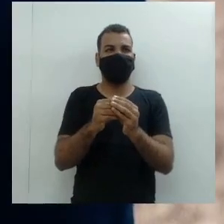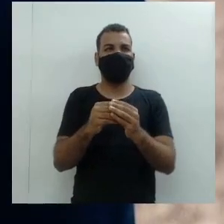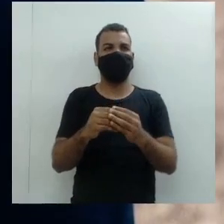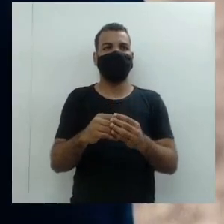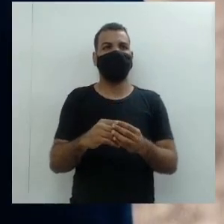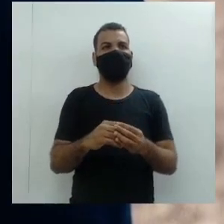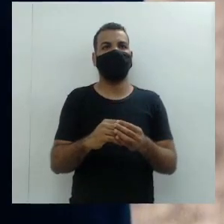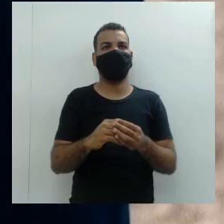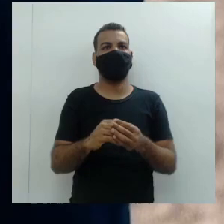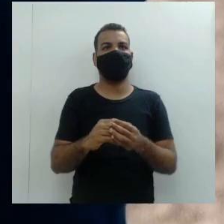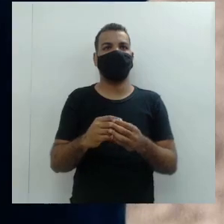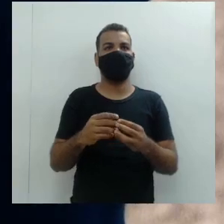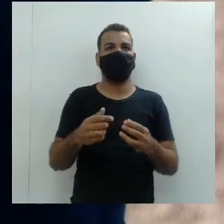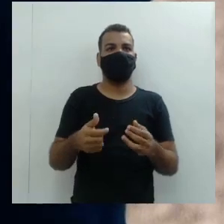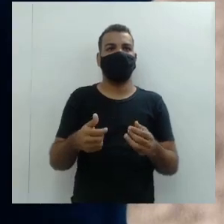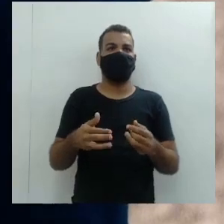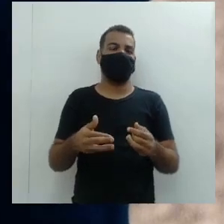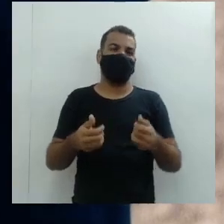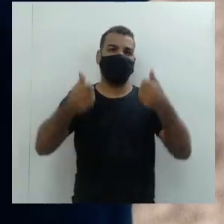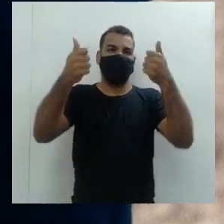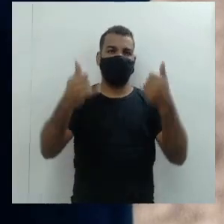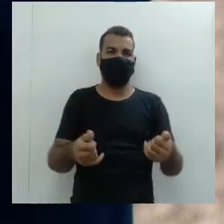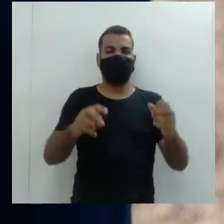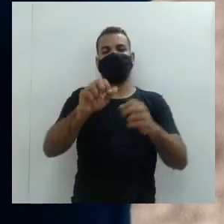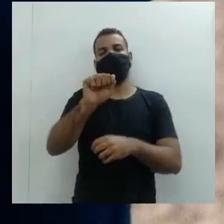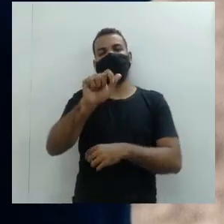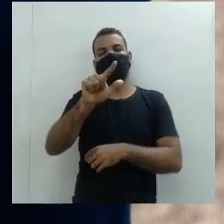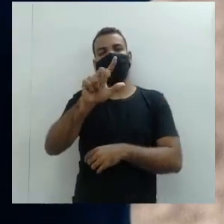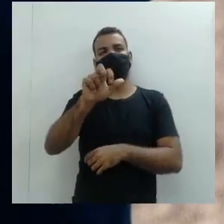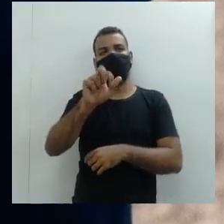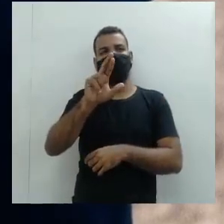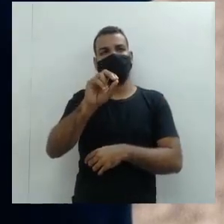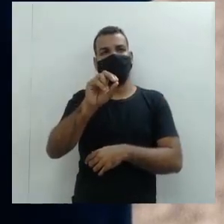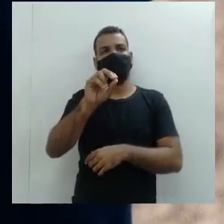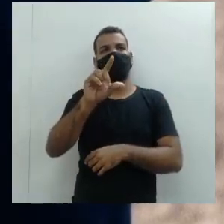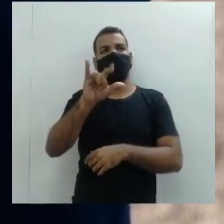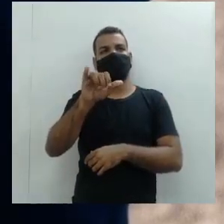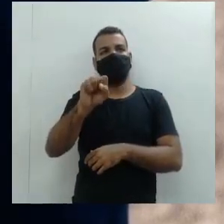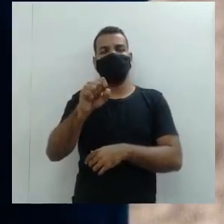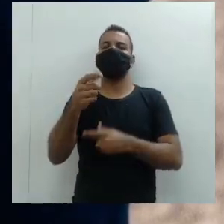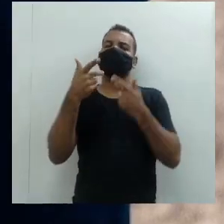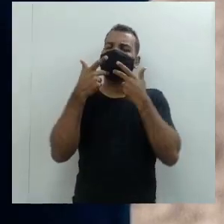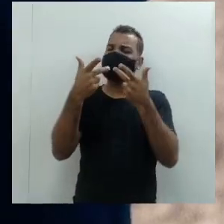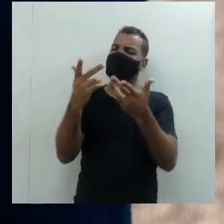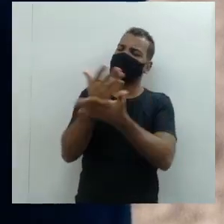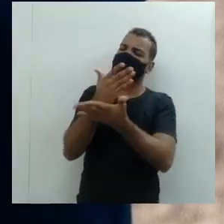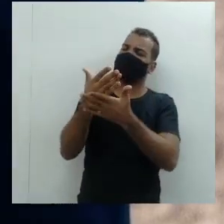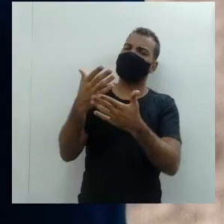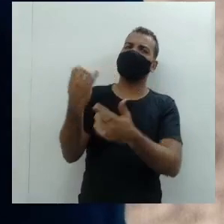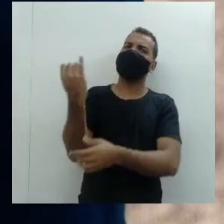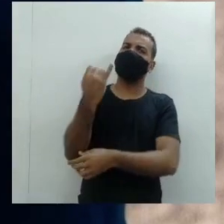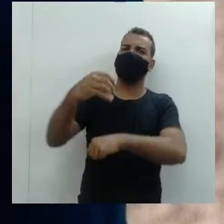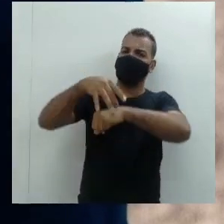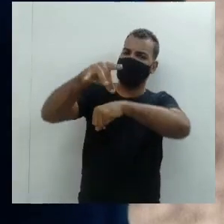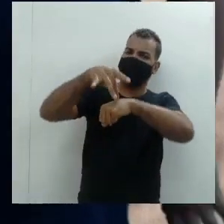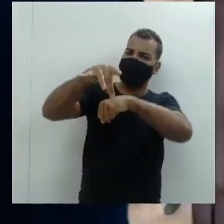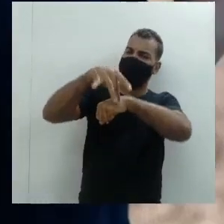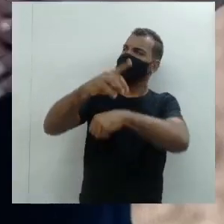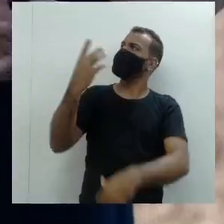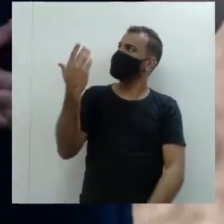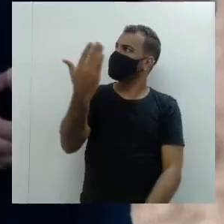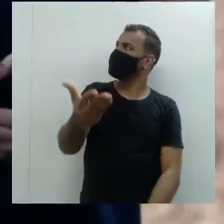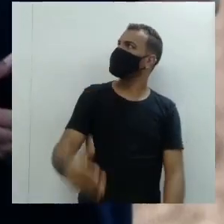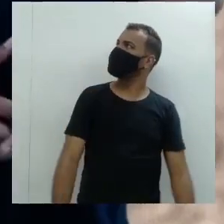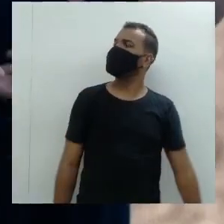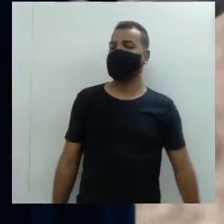um pouco sobre essa questão de Álvaro Lins, gostaria que o senhor pontuasse algumas questões importantes para o nosso estudante.